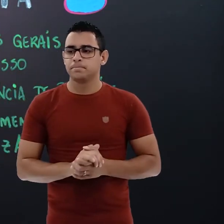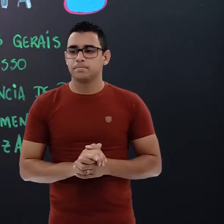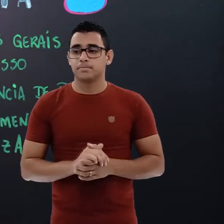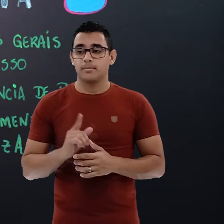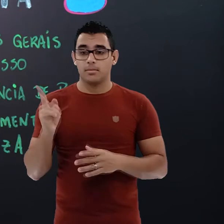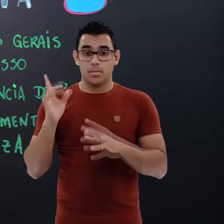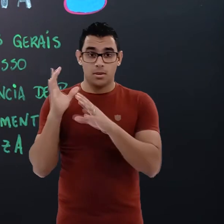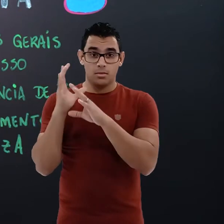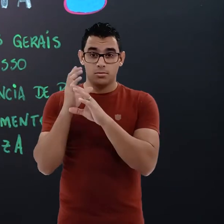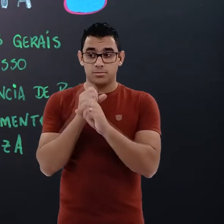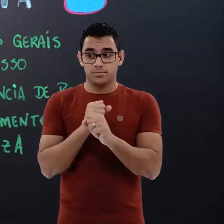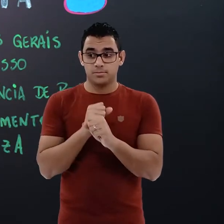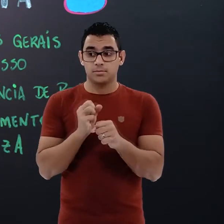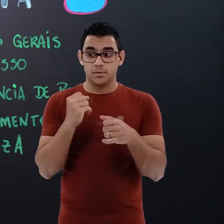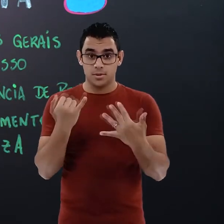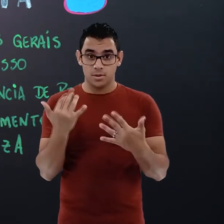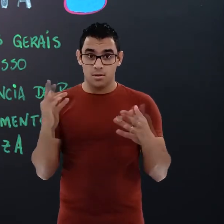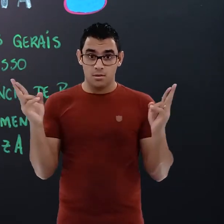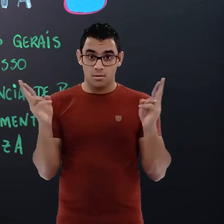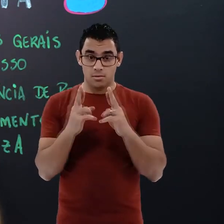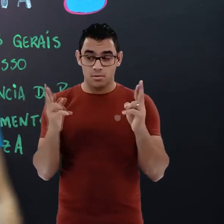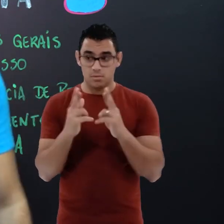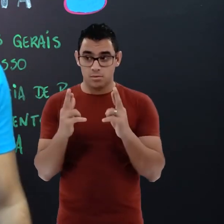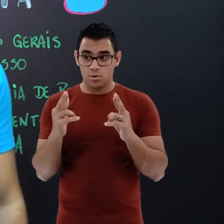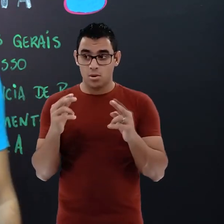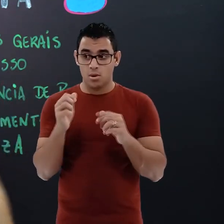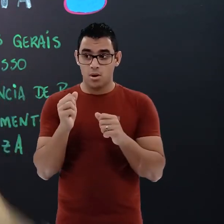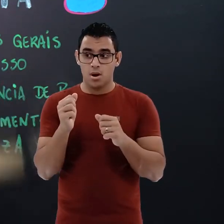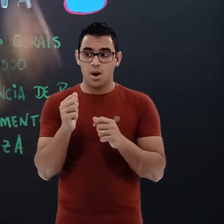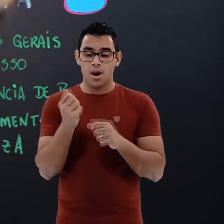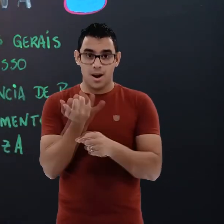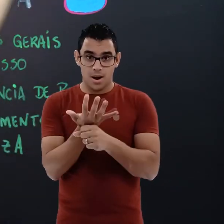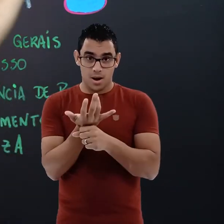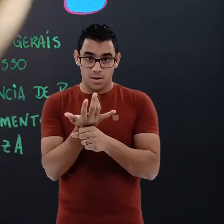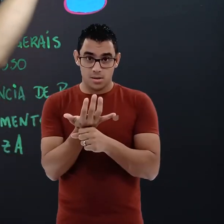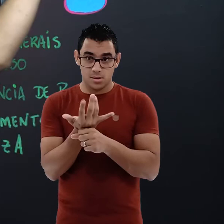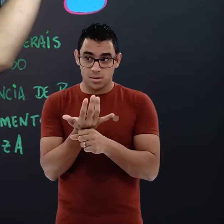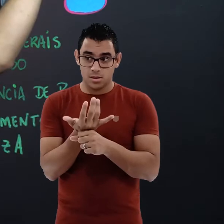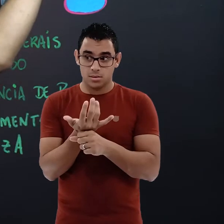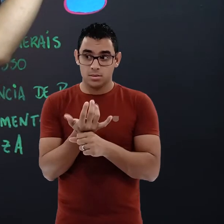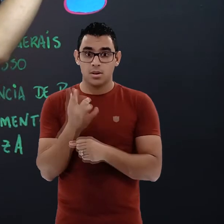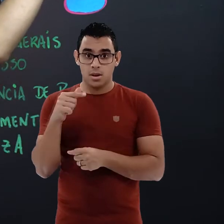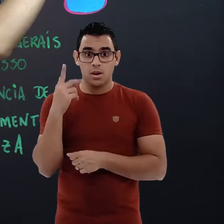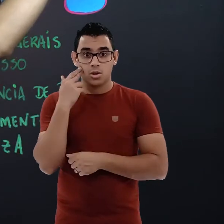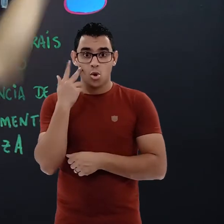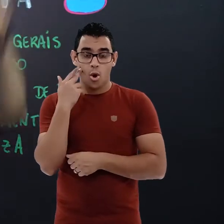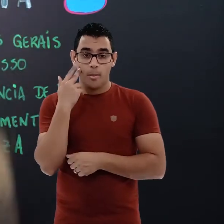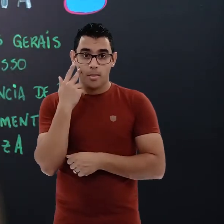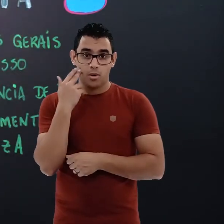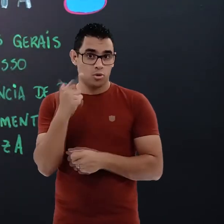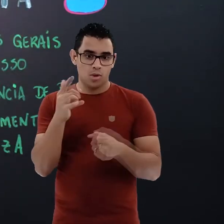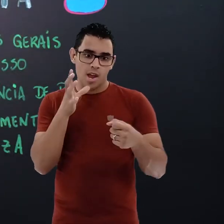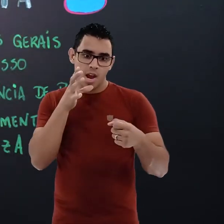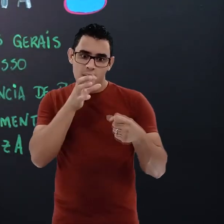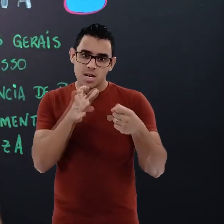Essas quantidades, se forem correspondentes a um gás e esse gás estiver nas condições normais de